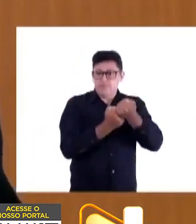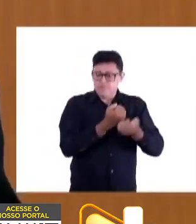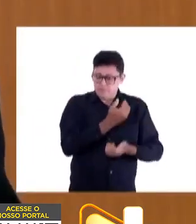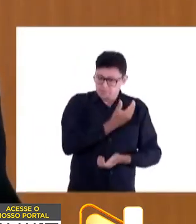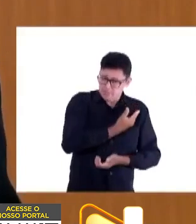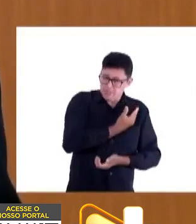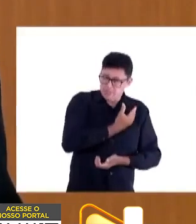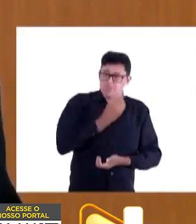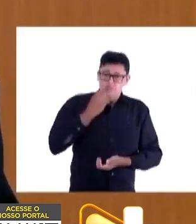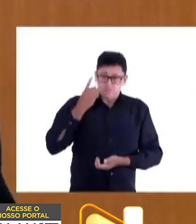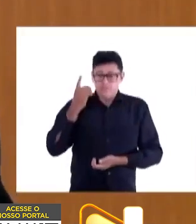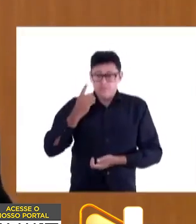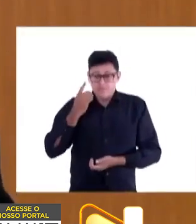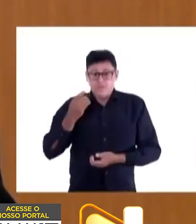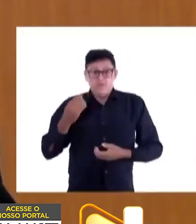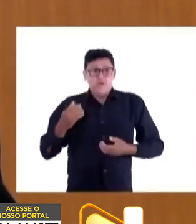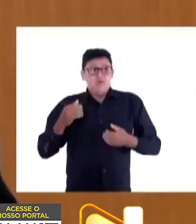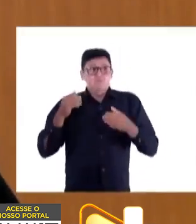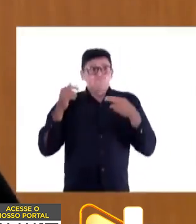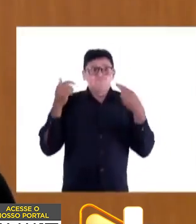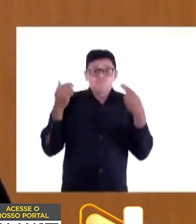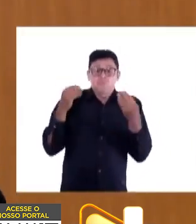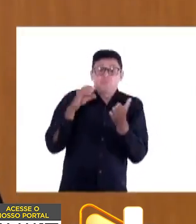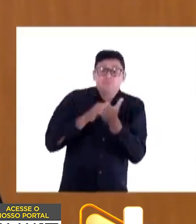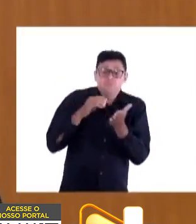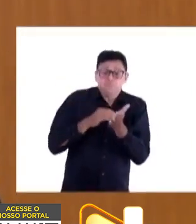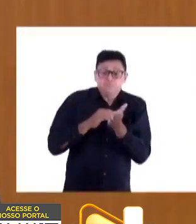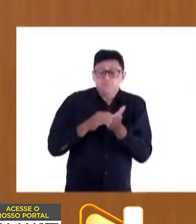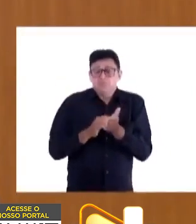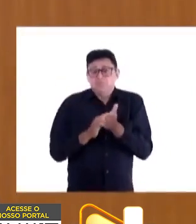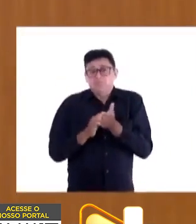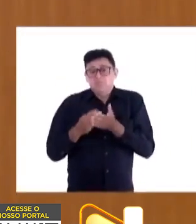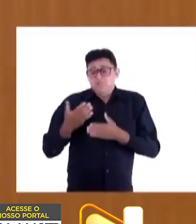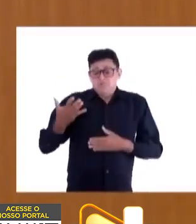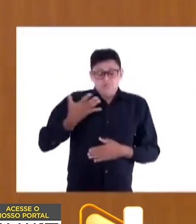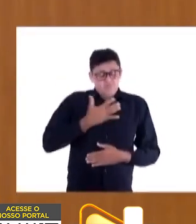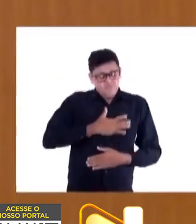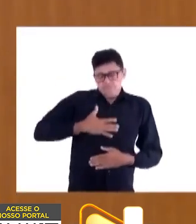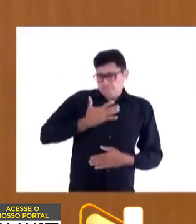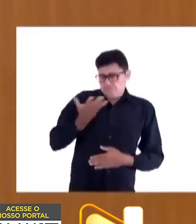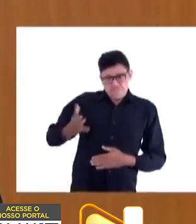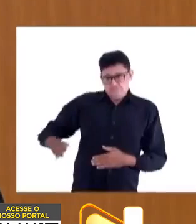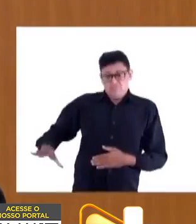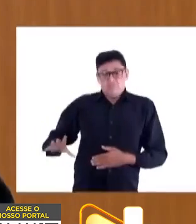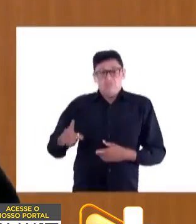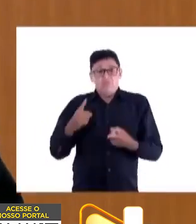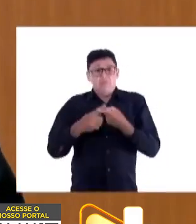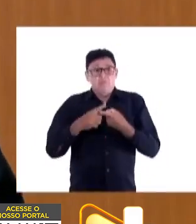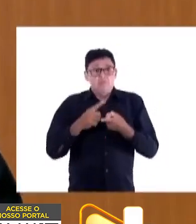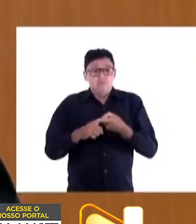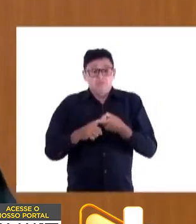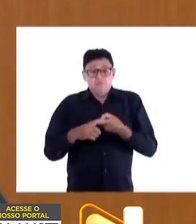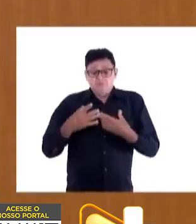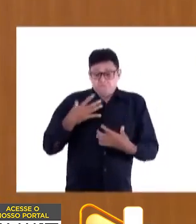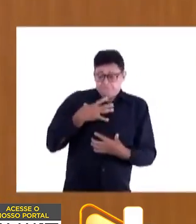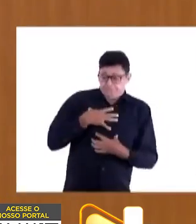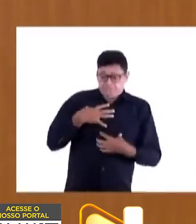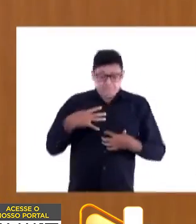duras contra o governador ao compará-lo ao narcotraficante Pablo Escobar. O que nos